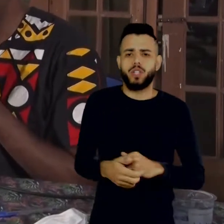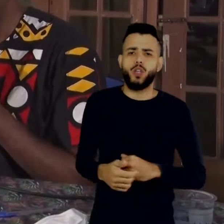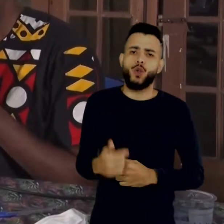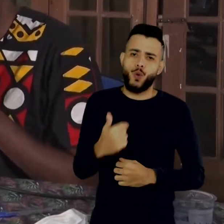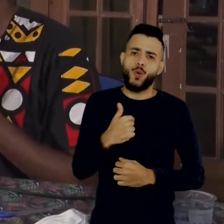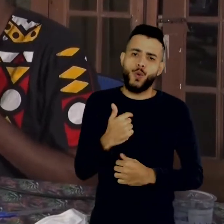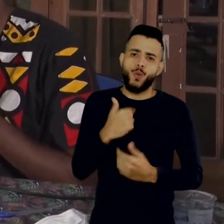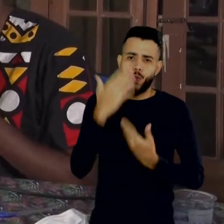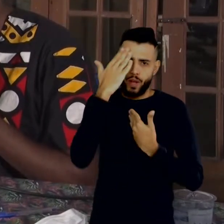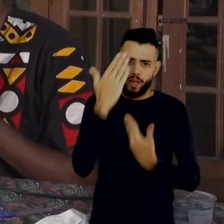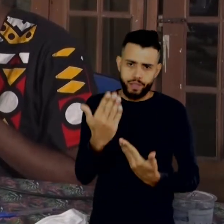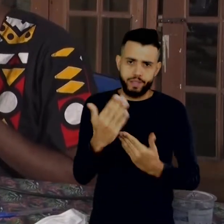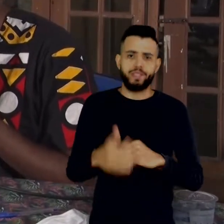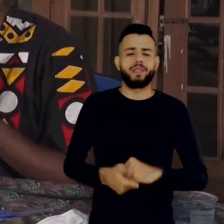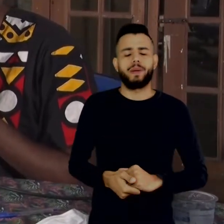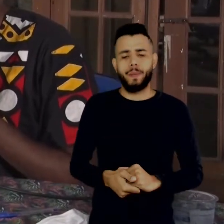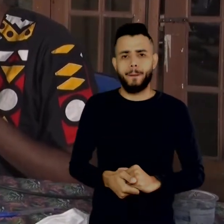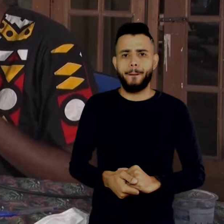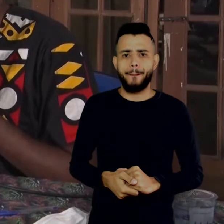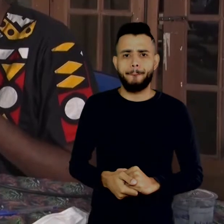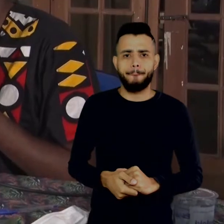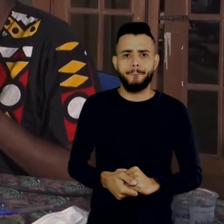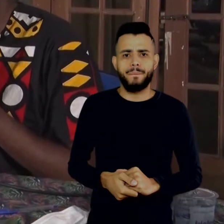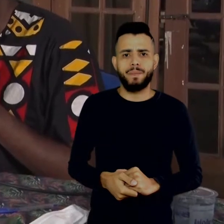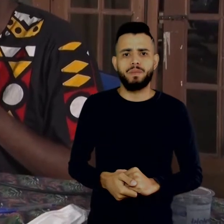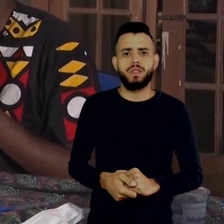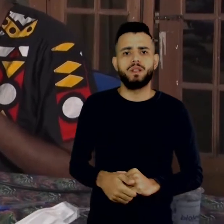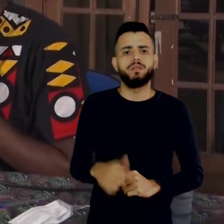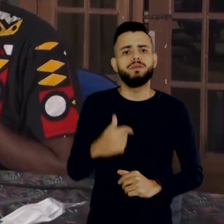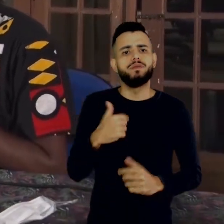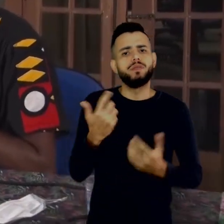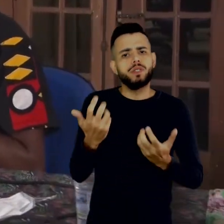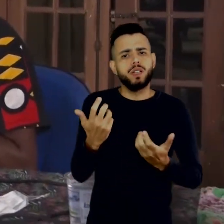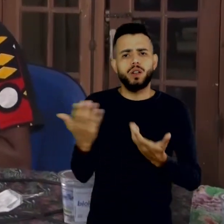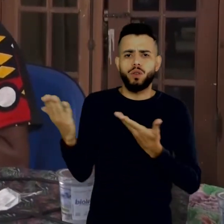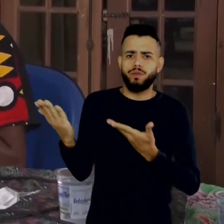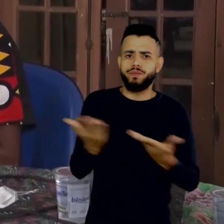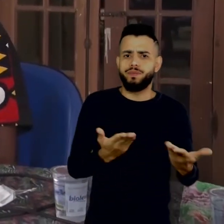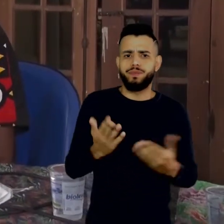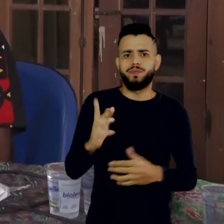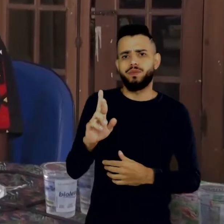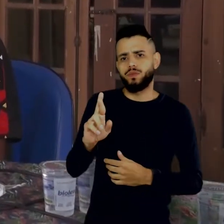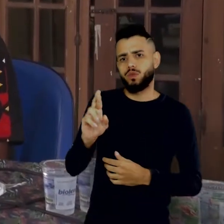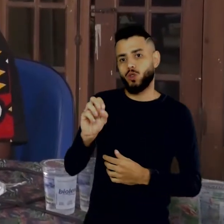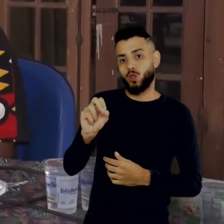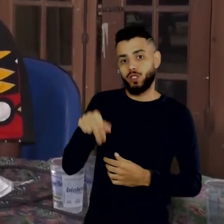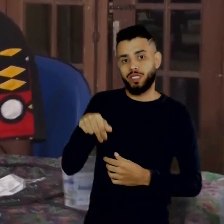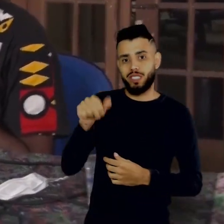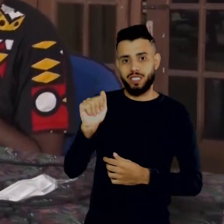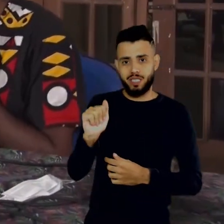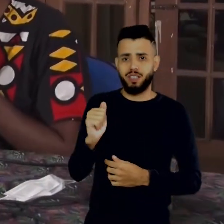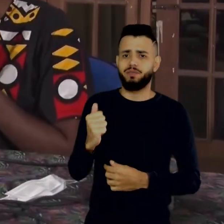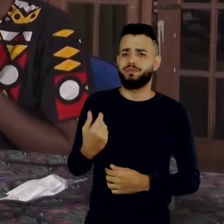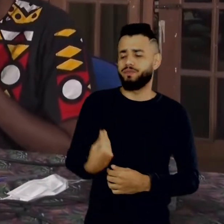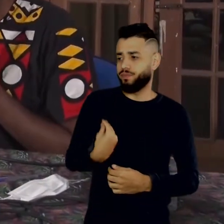desfazer isso agora, né? Queria convidar a Rosana Ehring, que já está aqui,